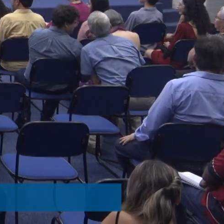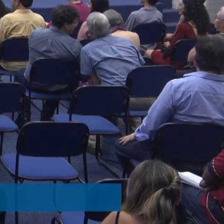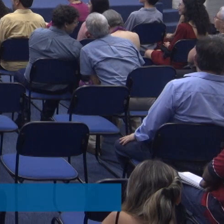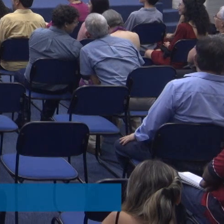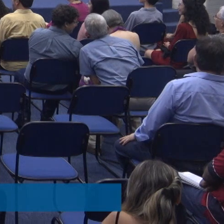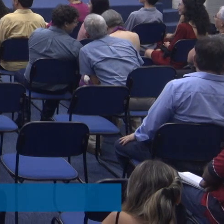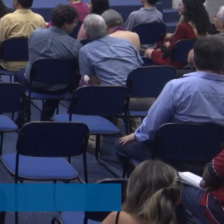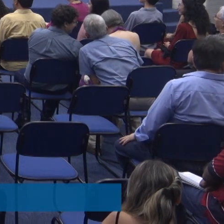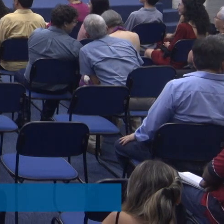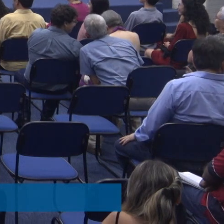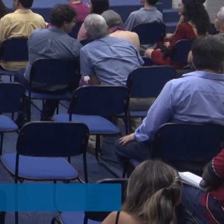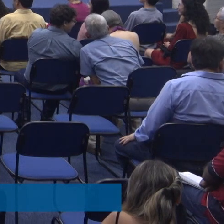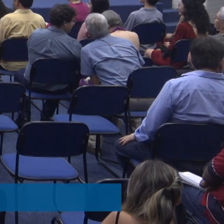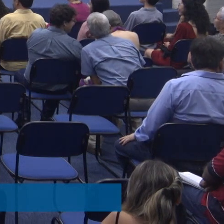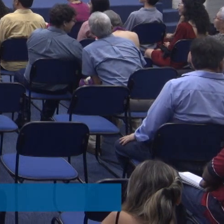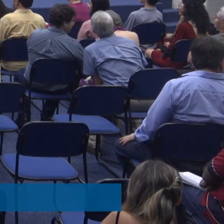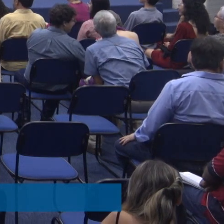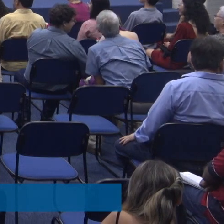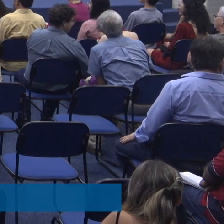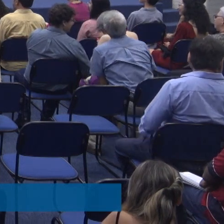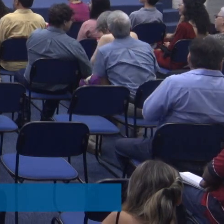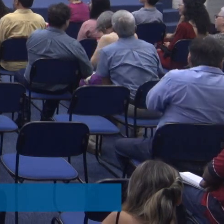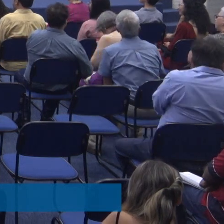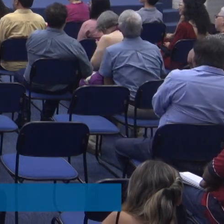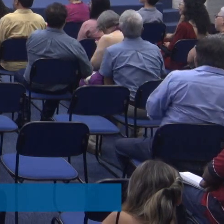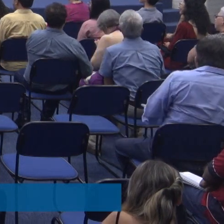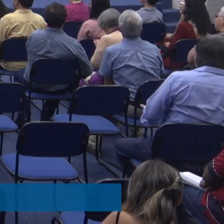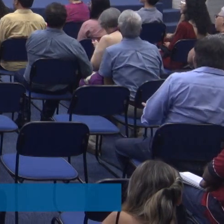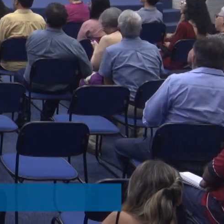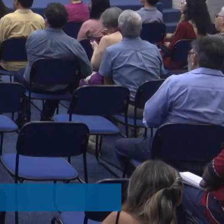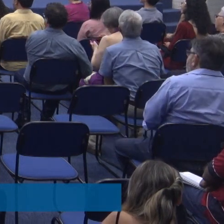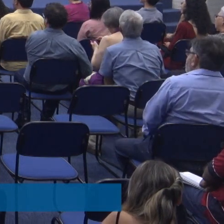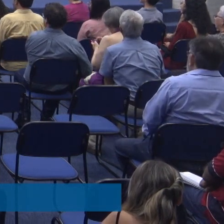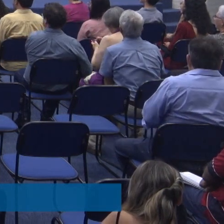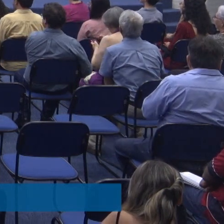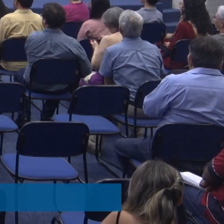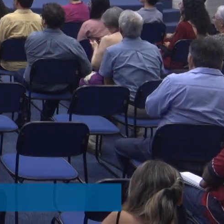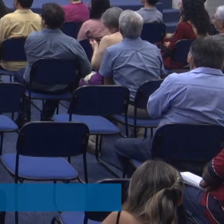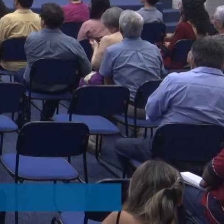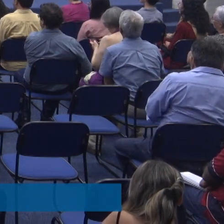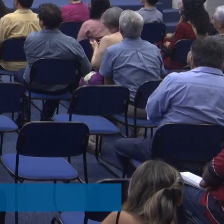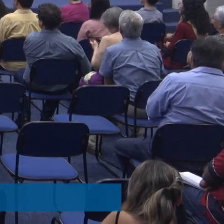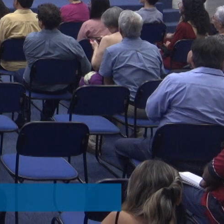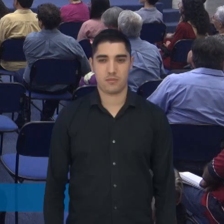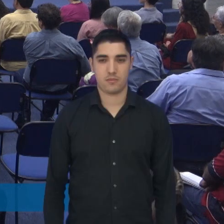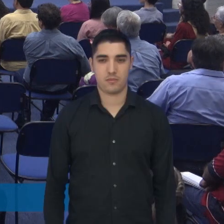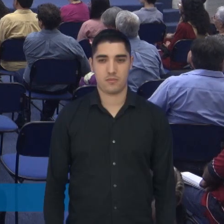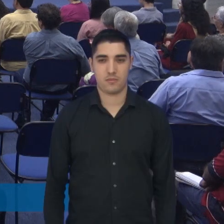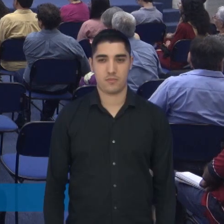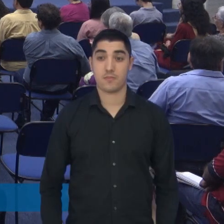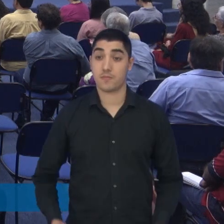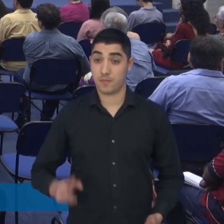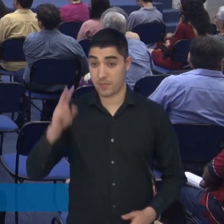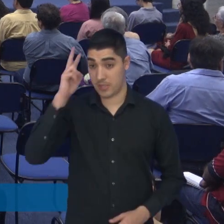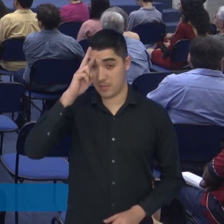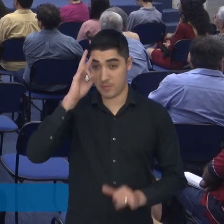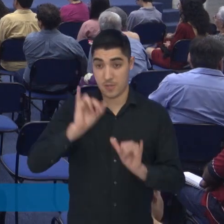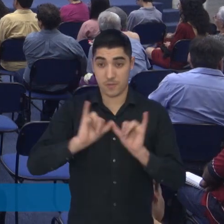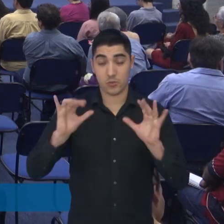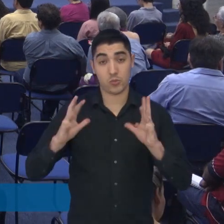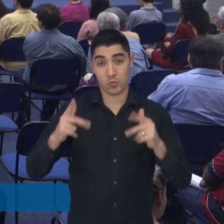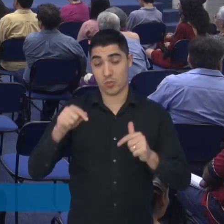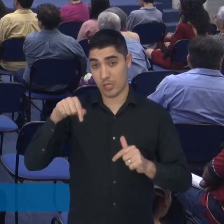Lembrando a todos e todas que essa cerimônia está sendo transmitida pelas redes sociais da Câmara Municipal,